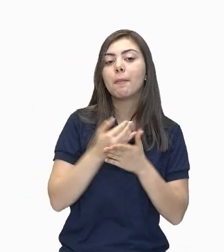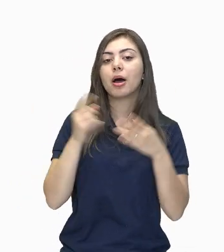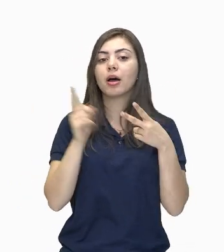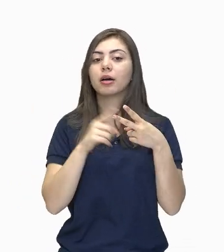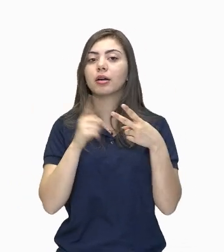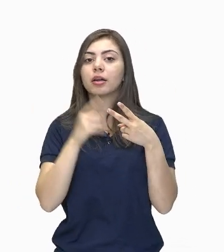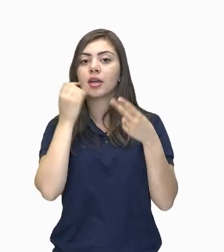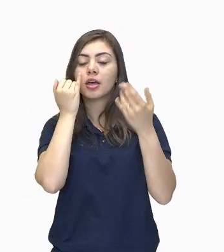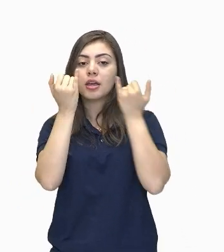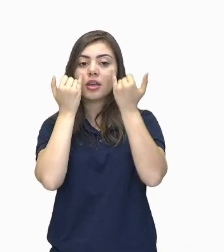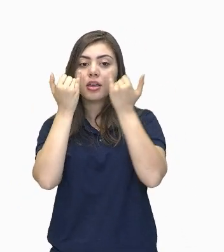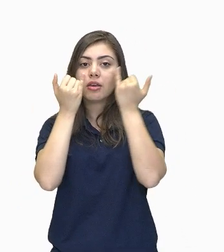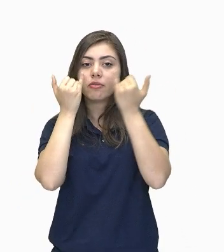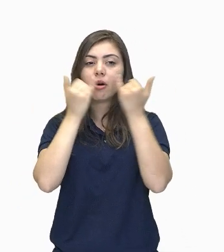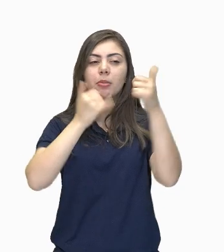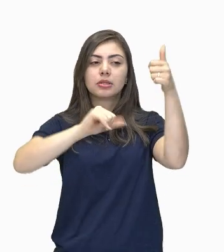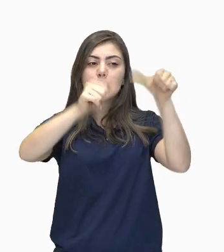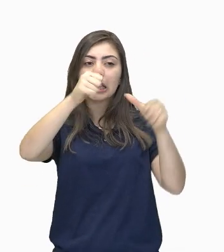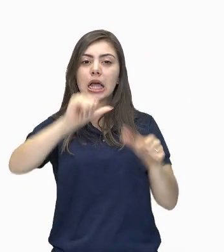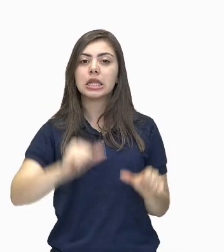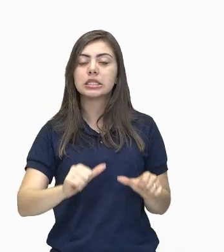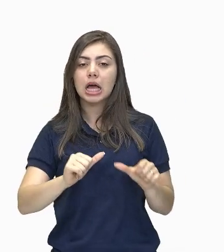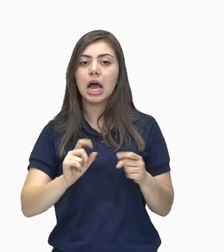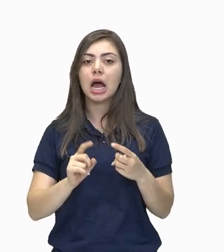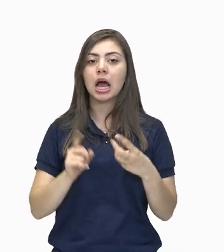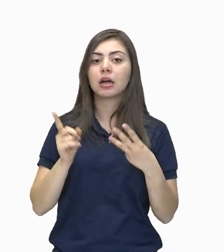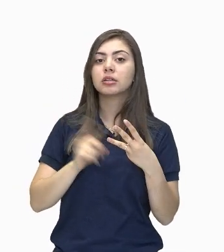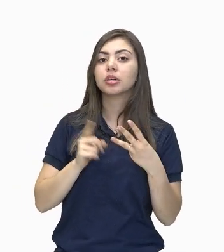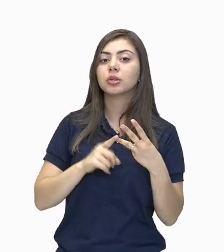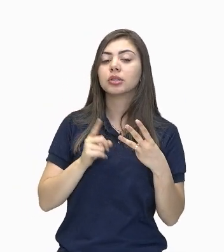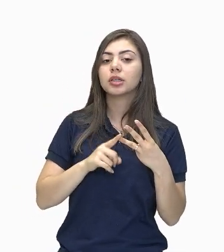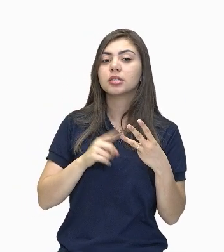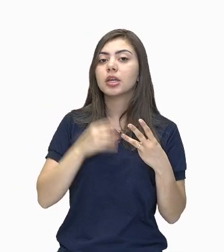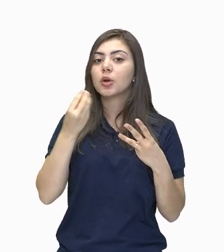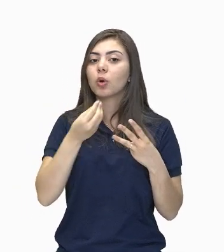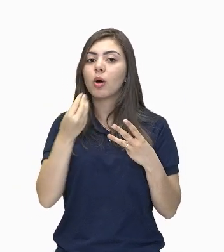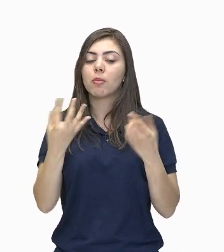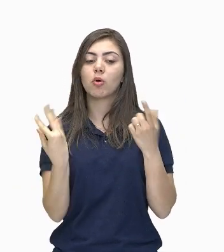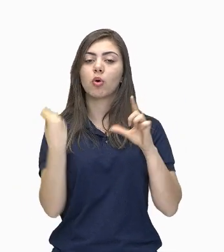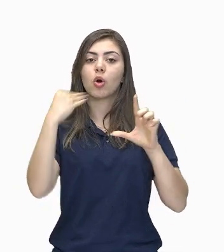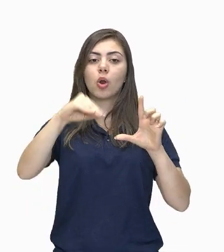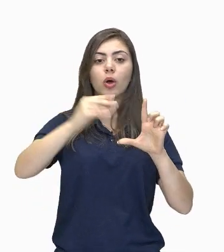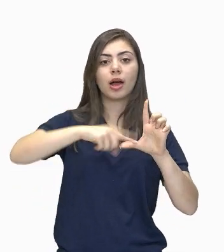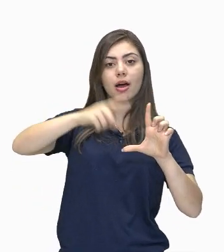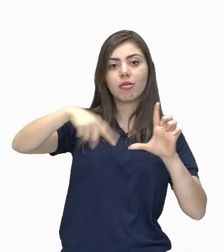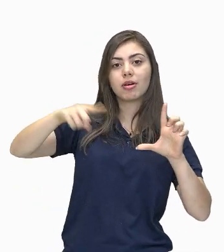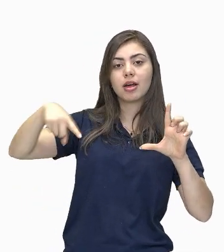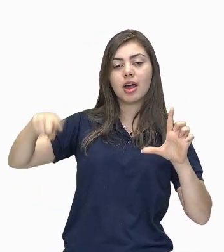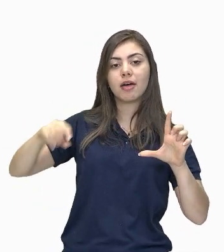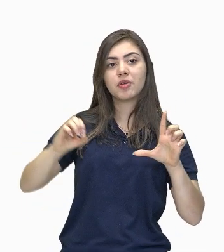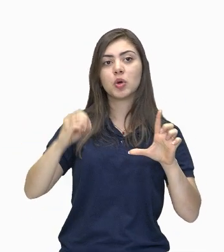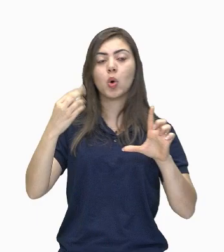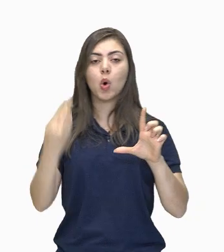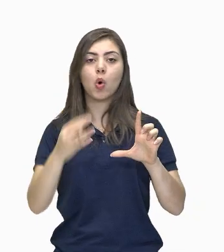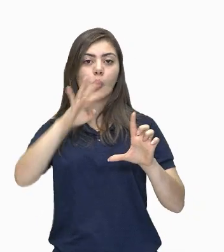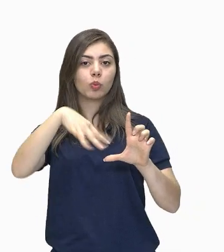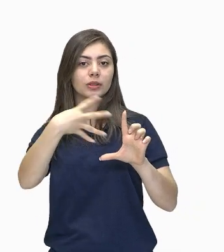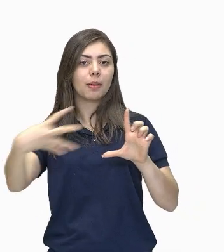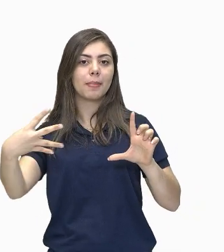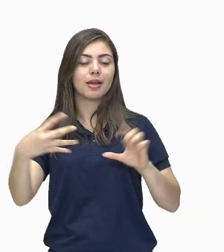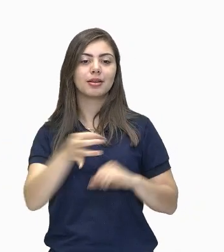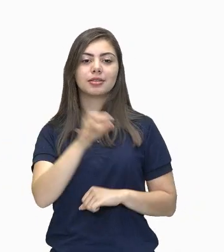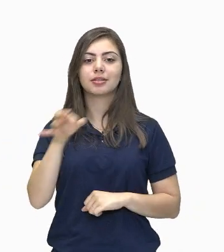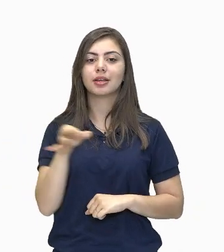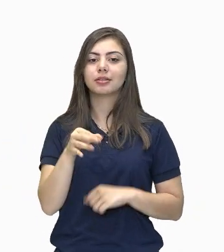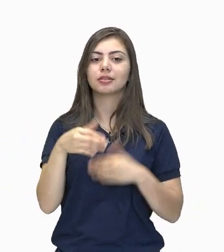dados, depois você representa, né? Por meio de gráficos, geralmente, né? Ou por meio de tabelas, e aí depois